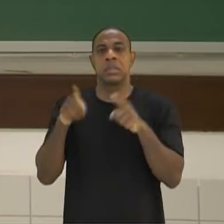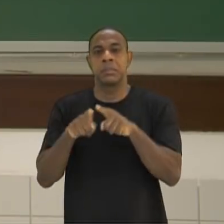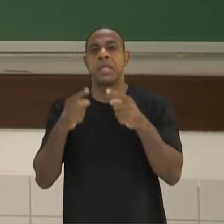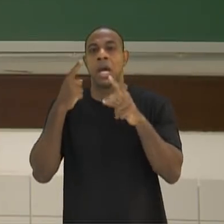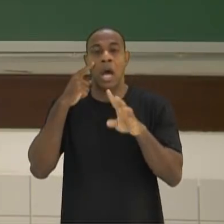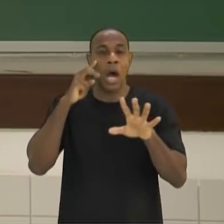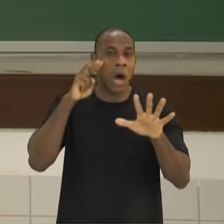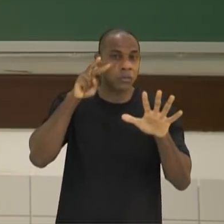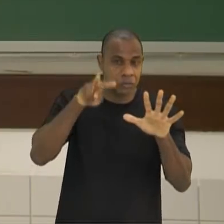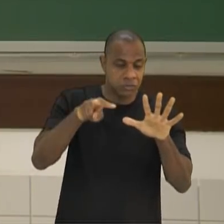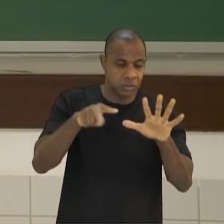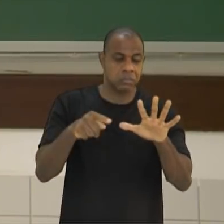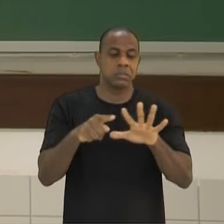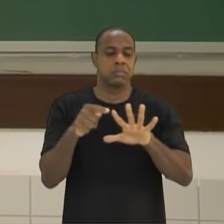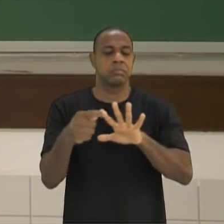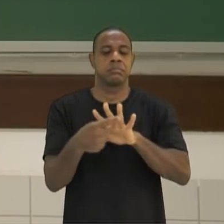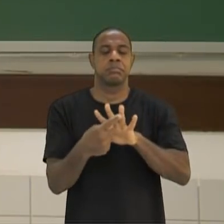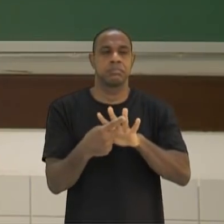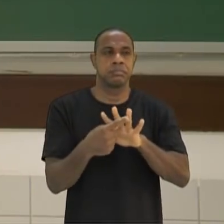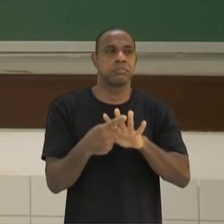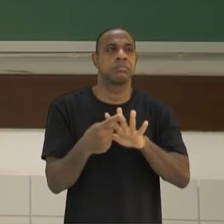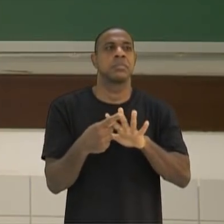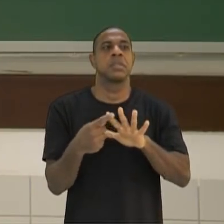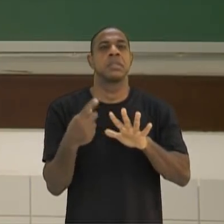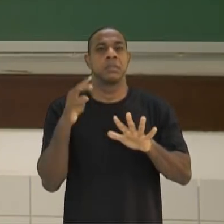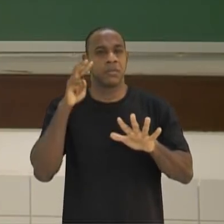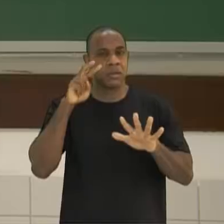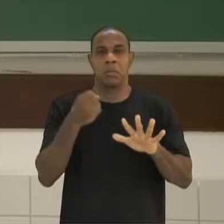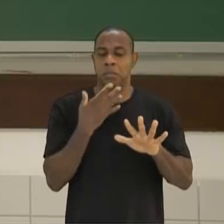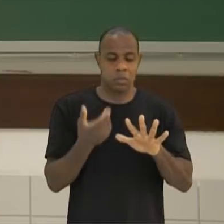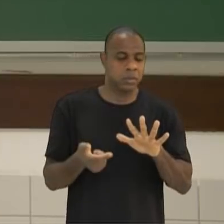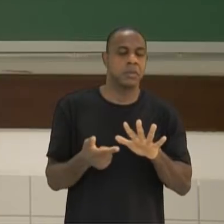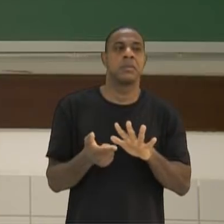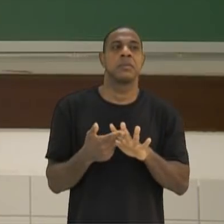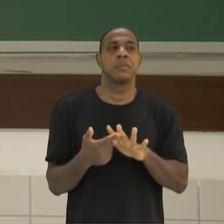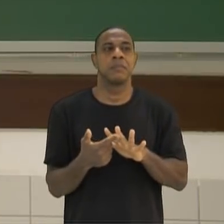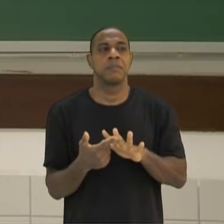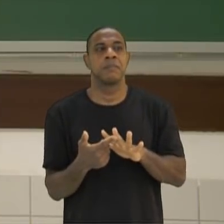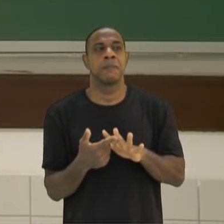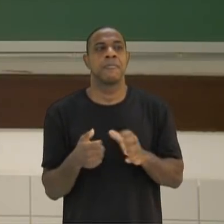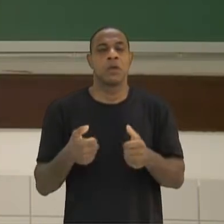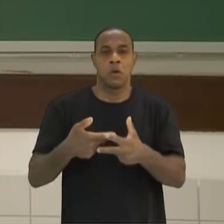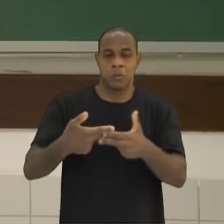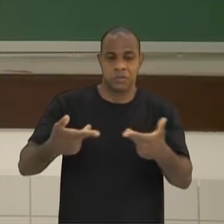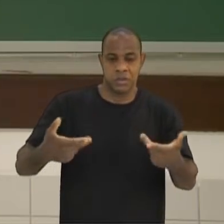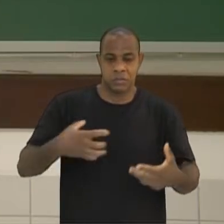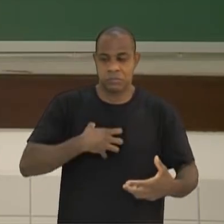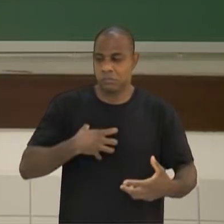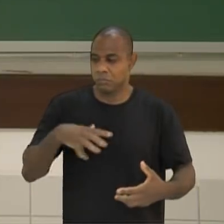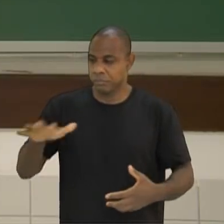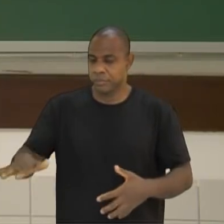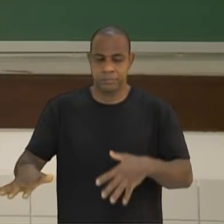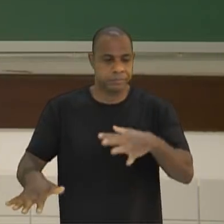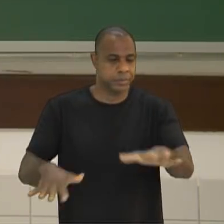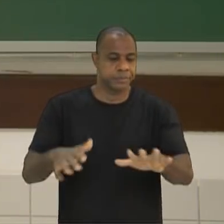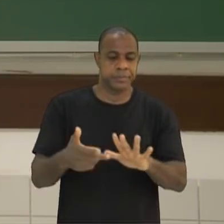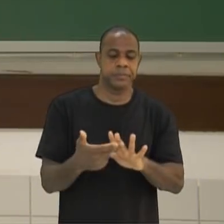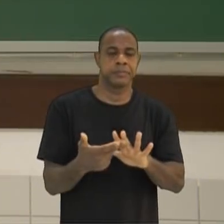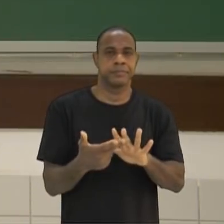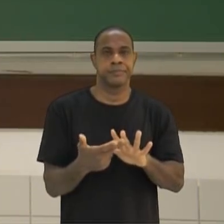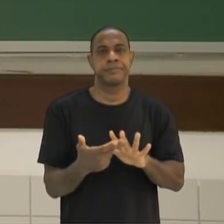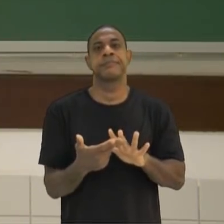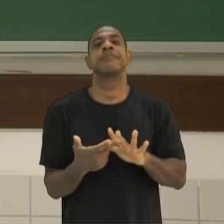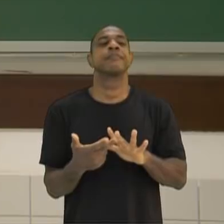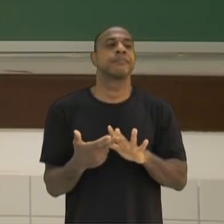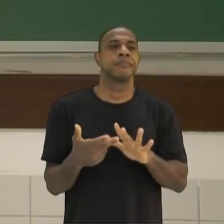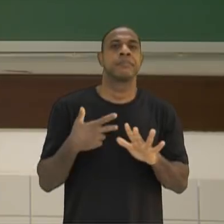ver, tem uma visão boa, né? Então a visão também é um dos 5 sentidos. Os objetos a gente consegue sentir a textura, né? Então a